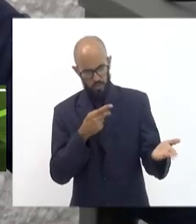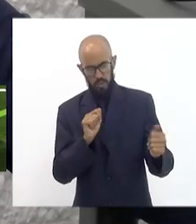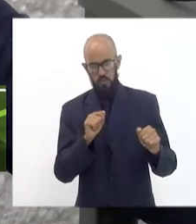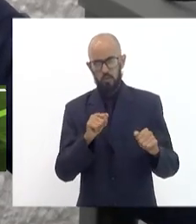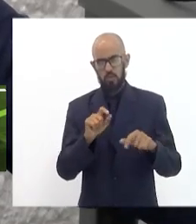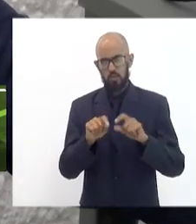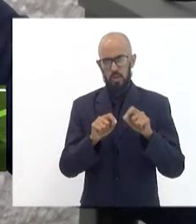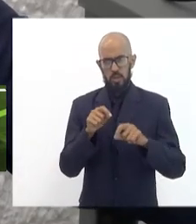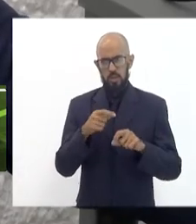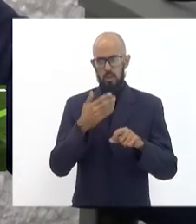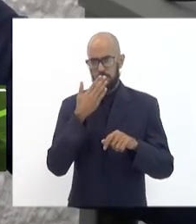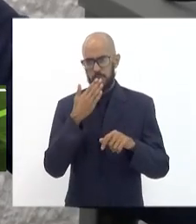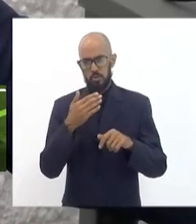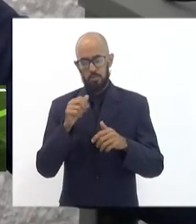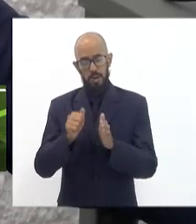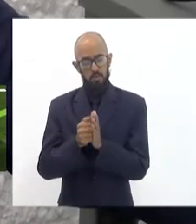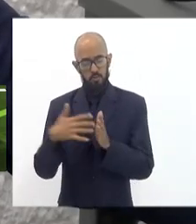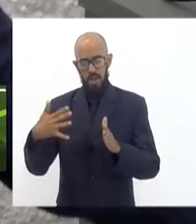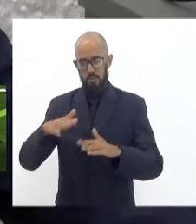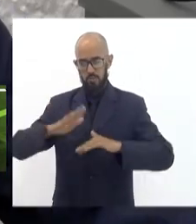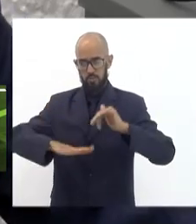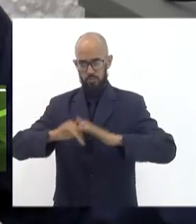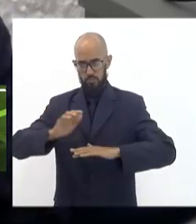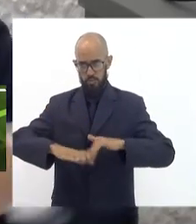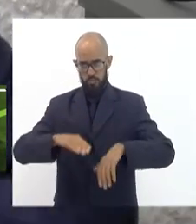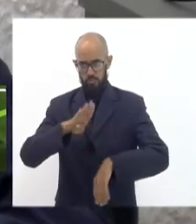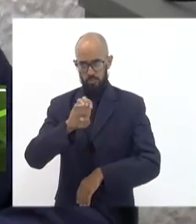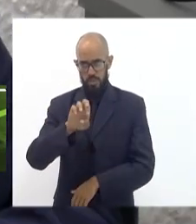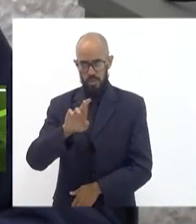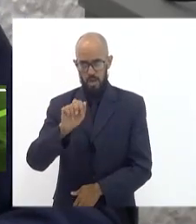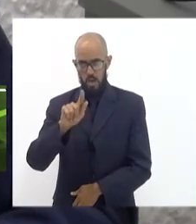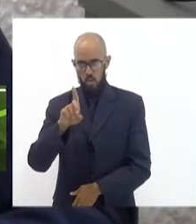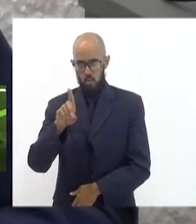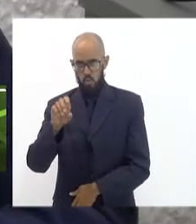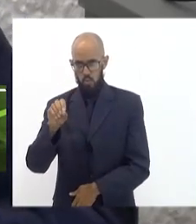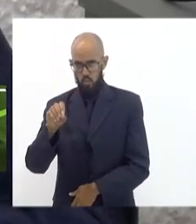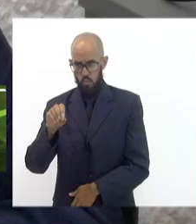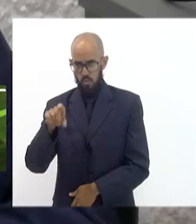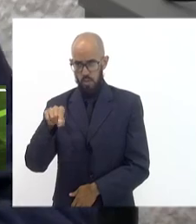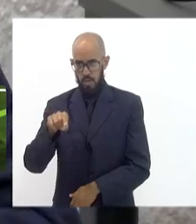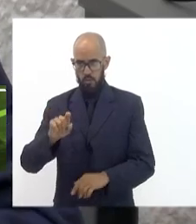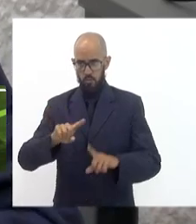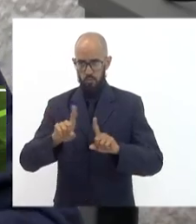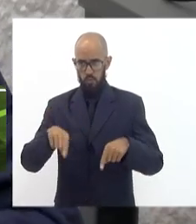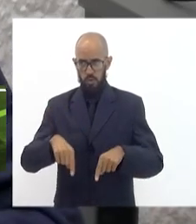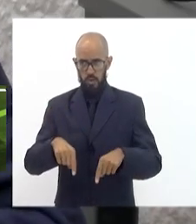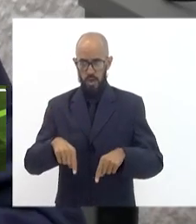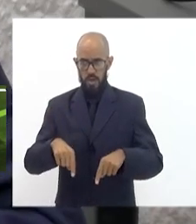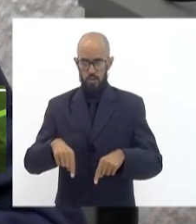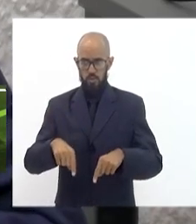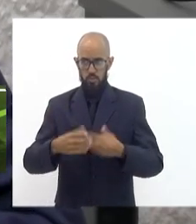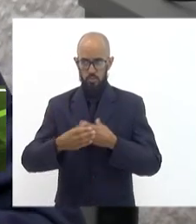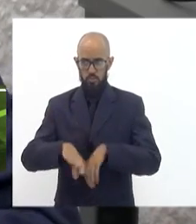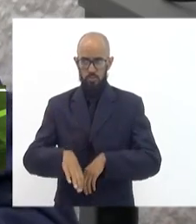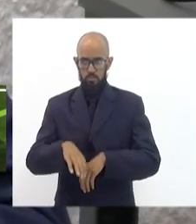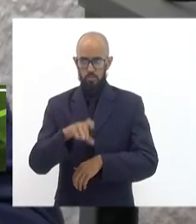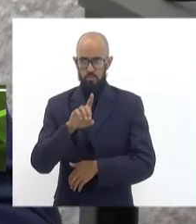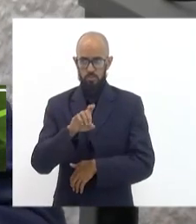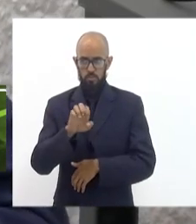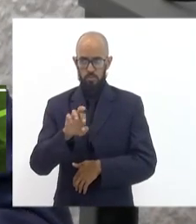socorri de muita gente o Beraldo que foi dele foi foi diretor e era funcionário de carreira do puder